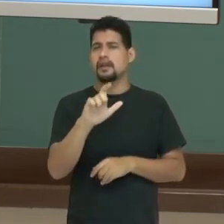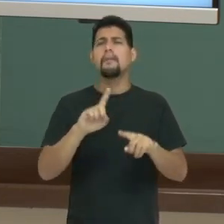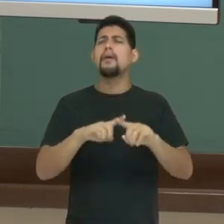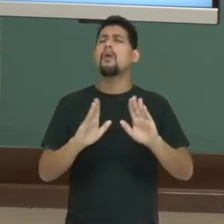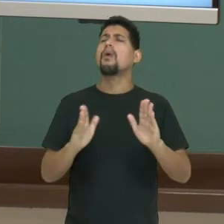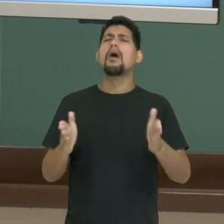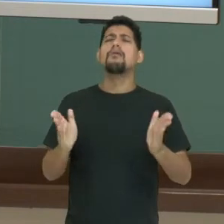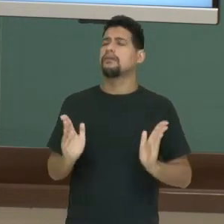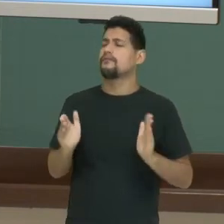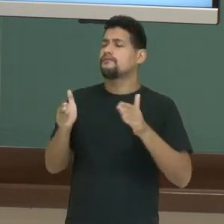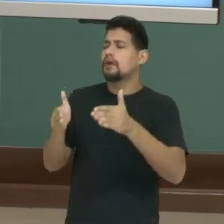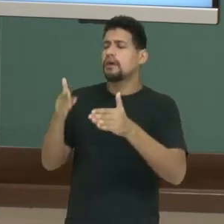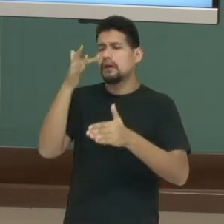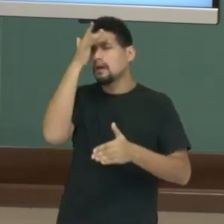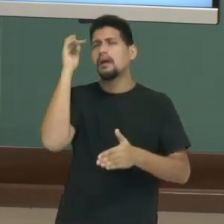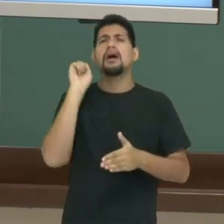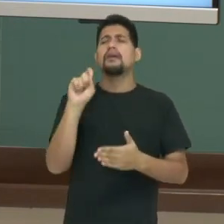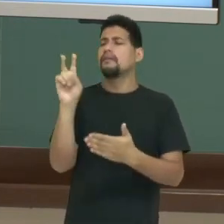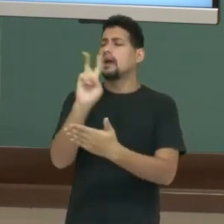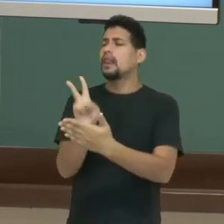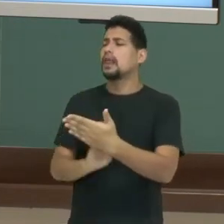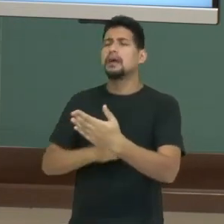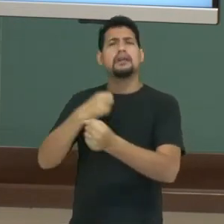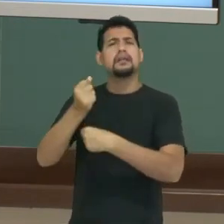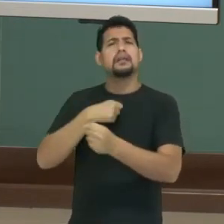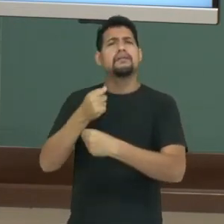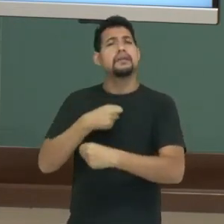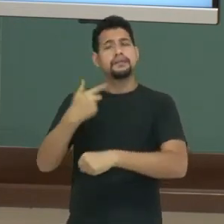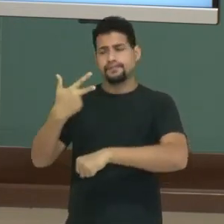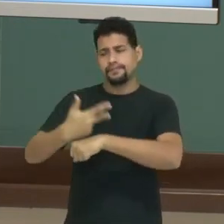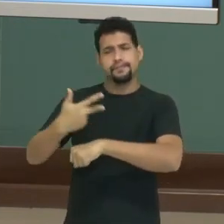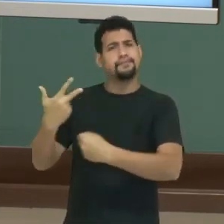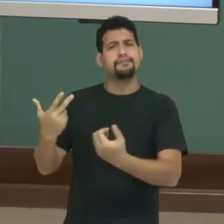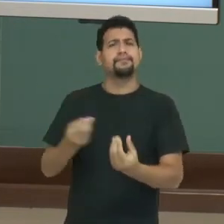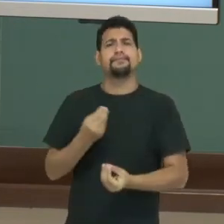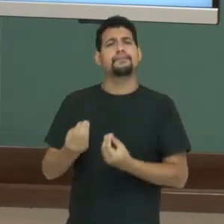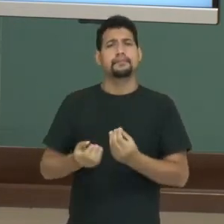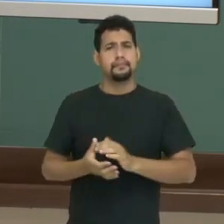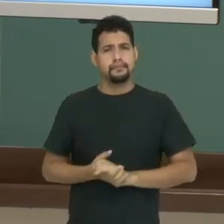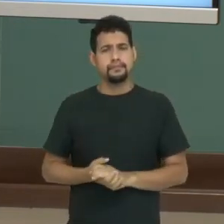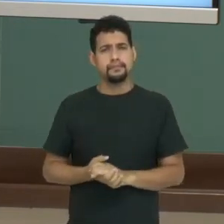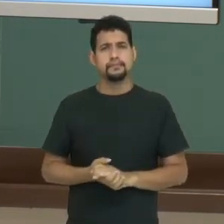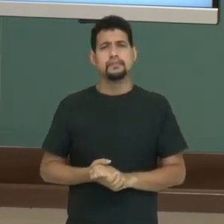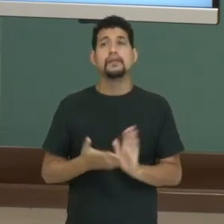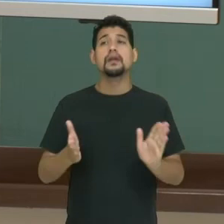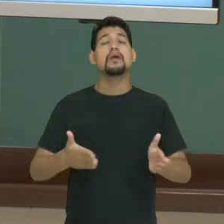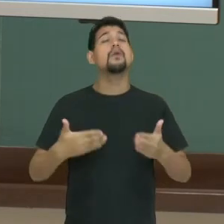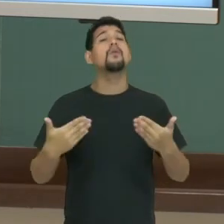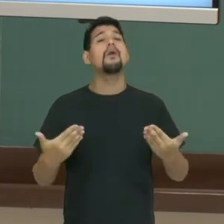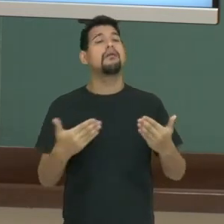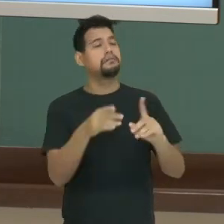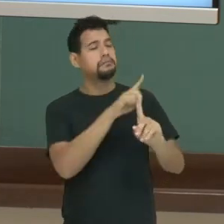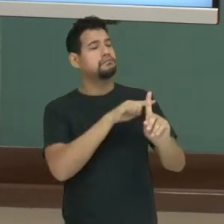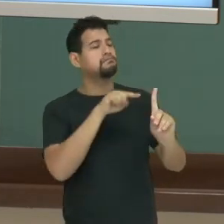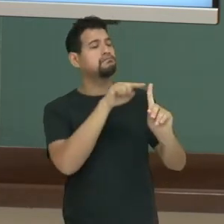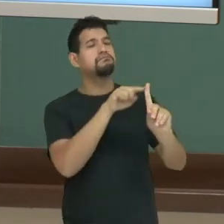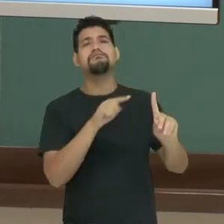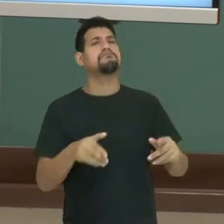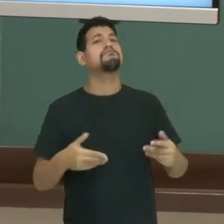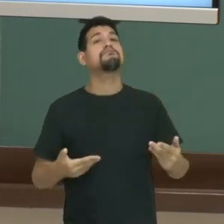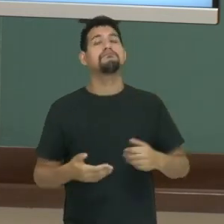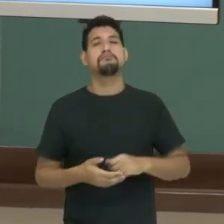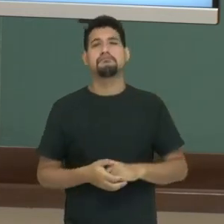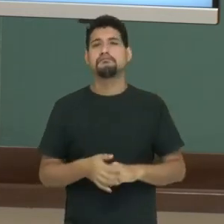público? Quem vai ler, quem vai ver essa entrevista, se ela foi gravada também? E qual que é a finalidade, qual que é o